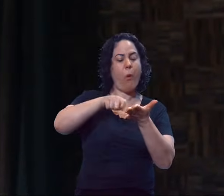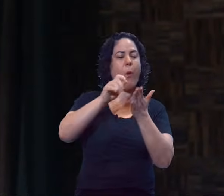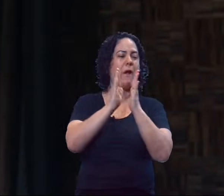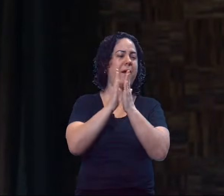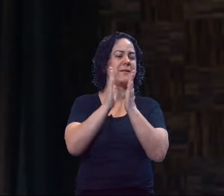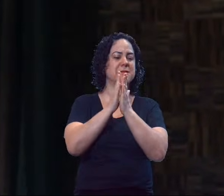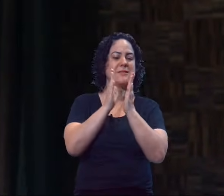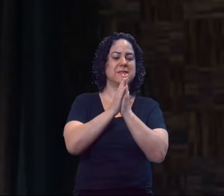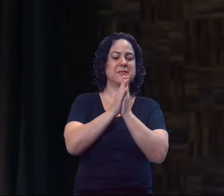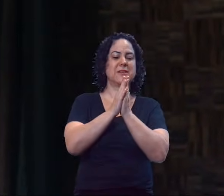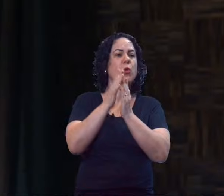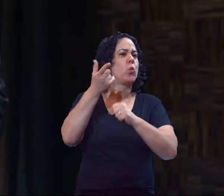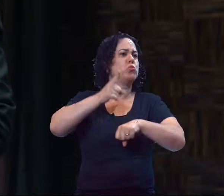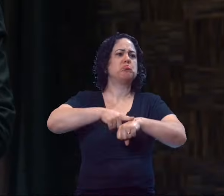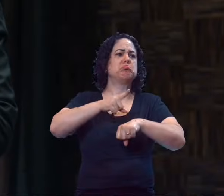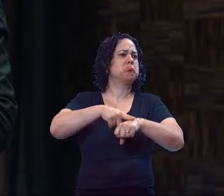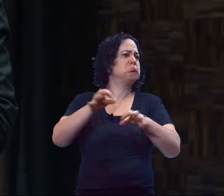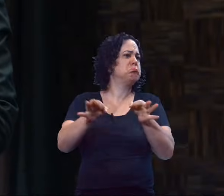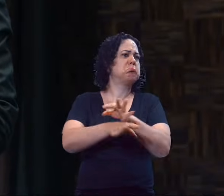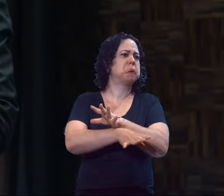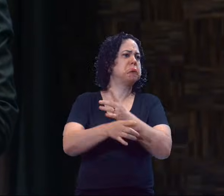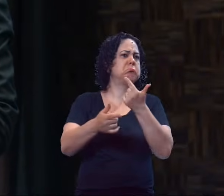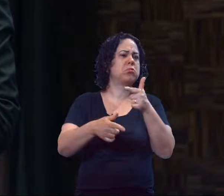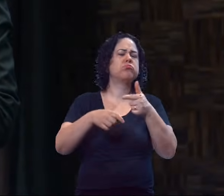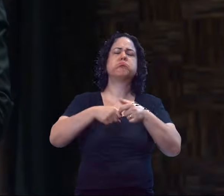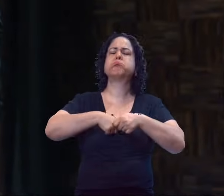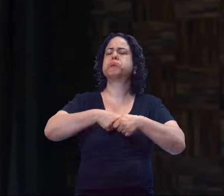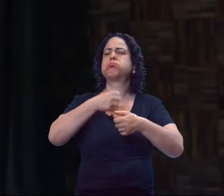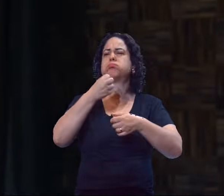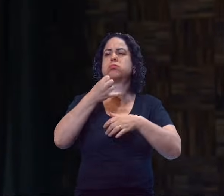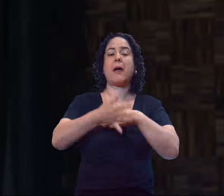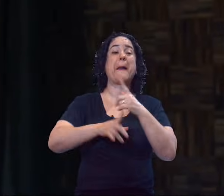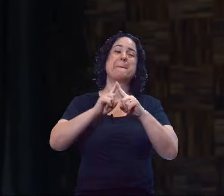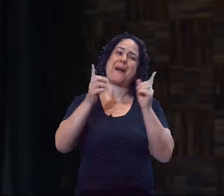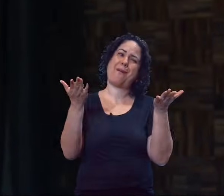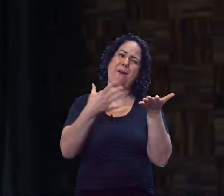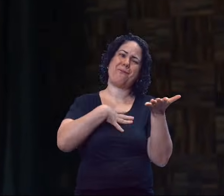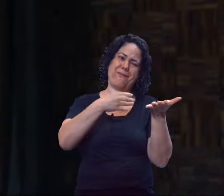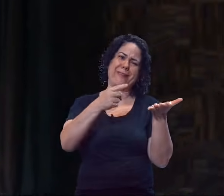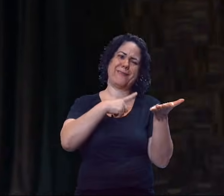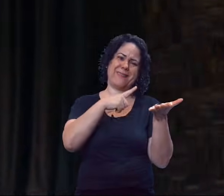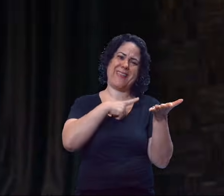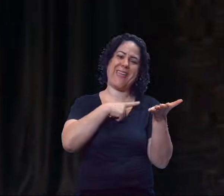e não tinha hora para acabar. Mas depois que os filhos nasceram, eu